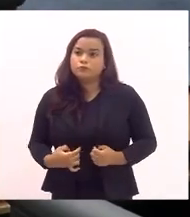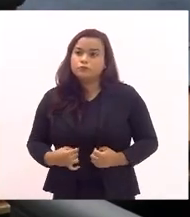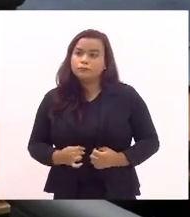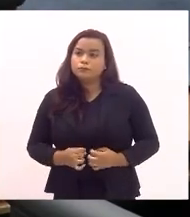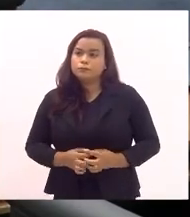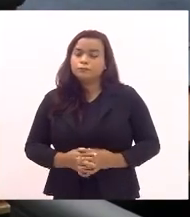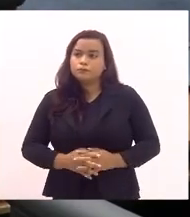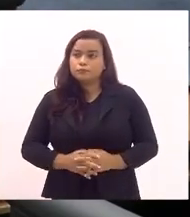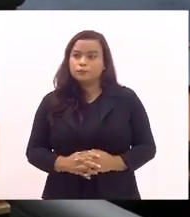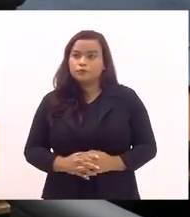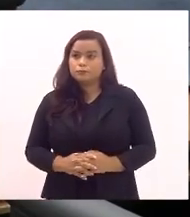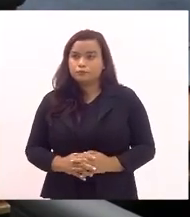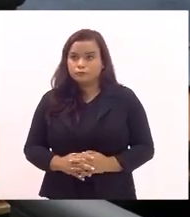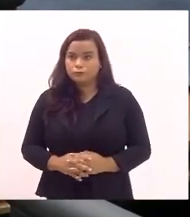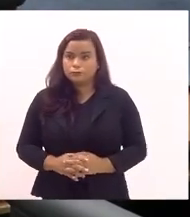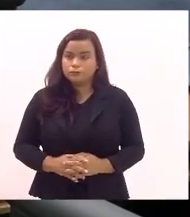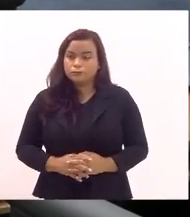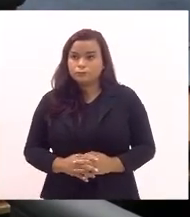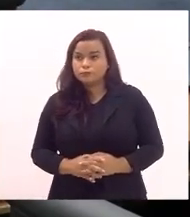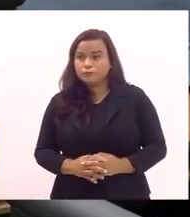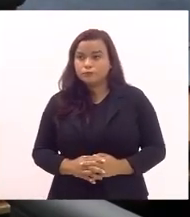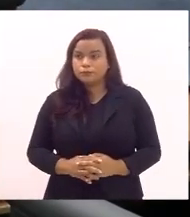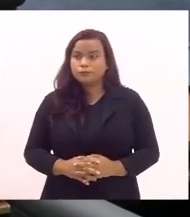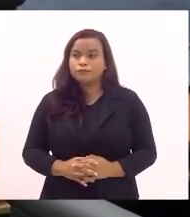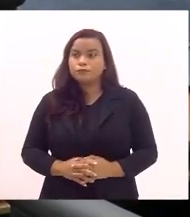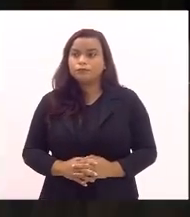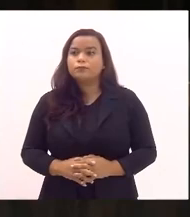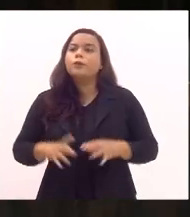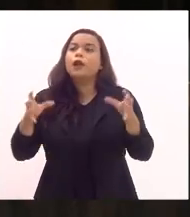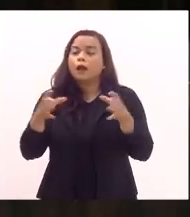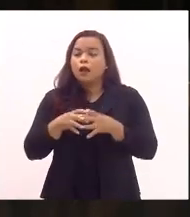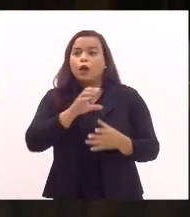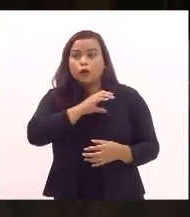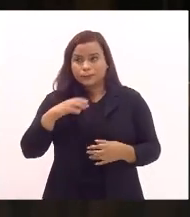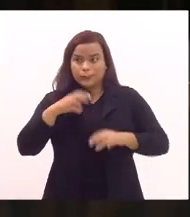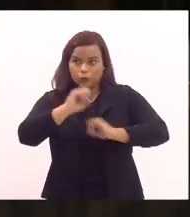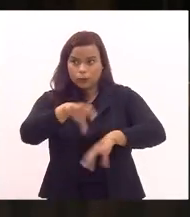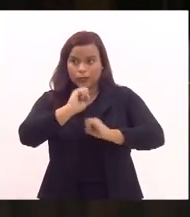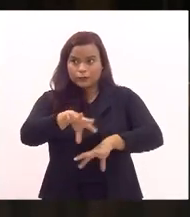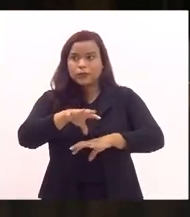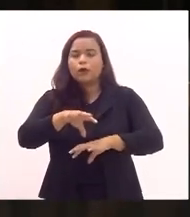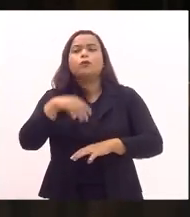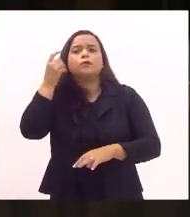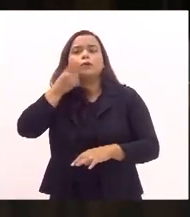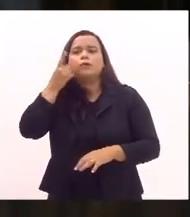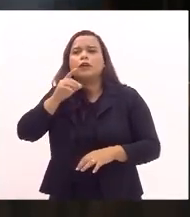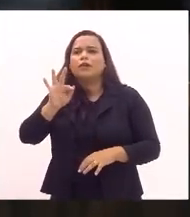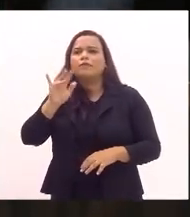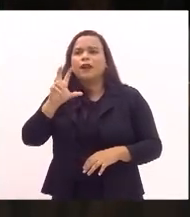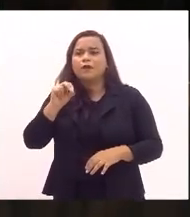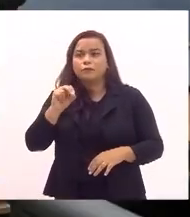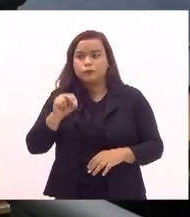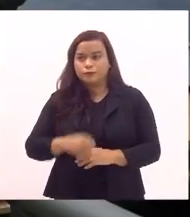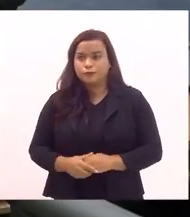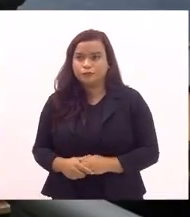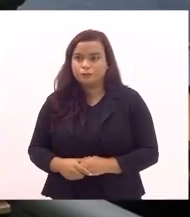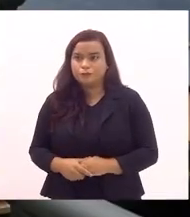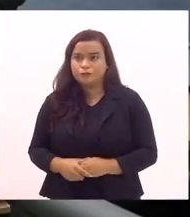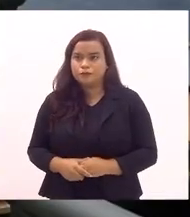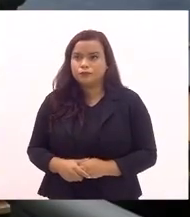e olha um abraço tchau pela comissão de educação Deputado Flávio serafini